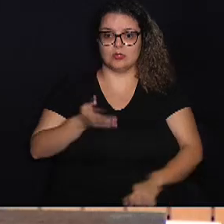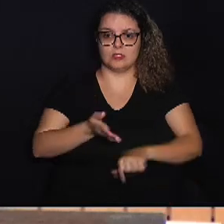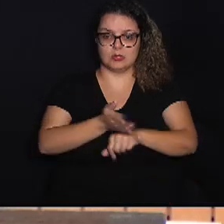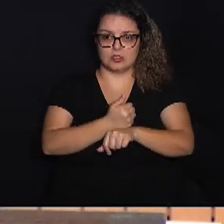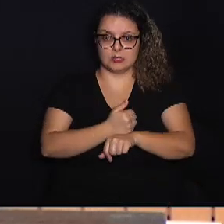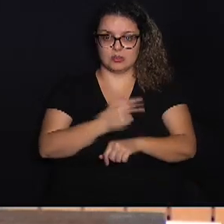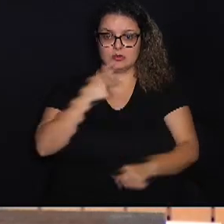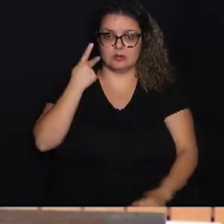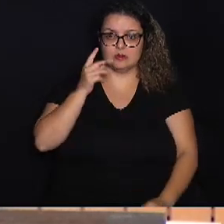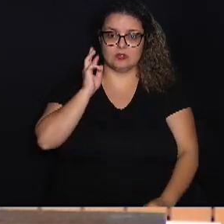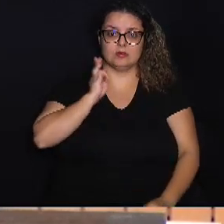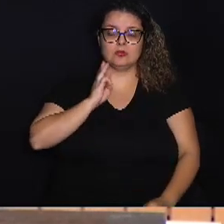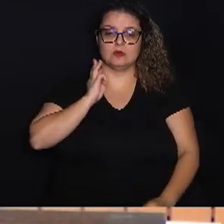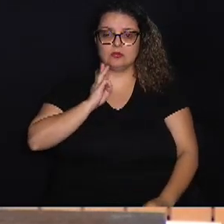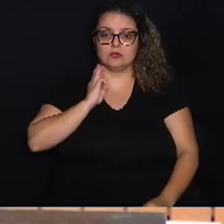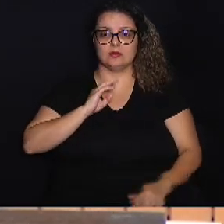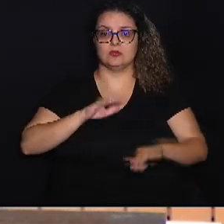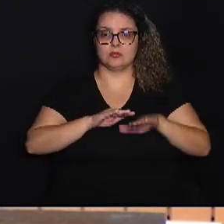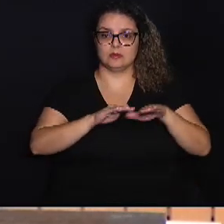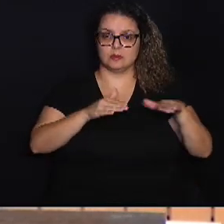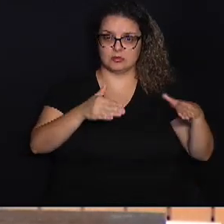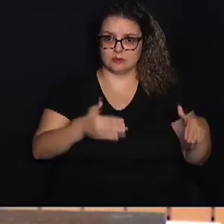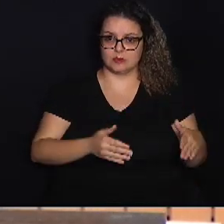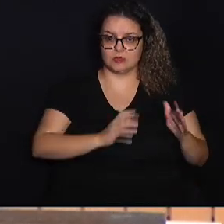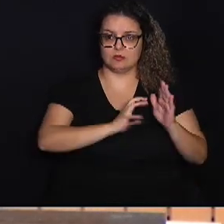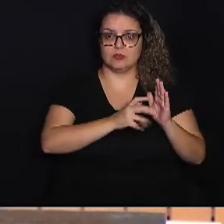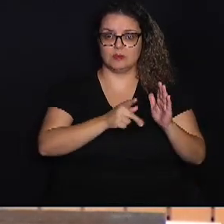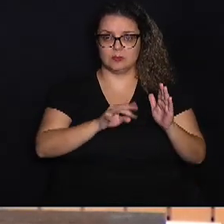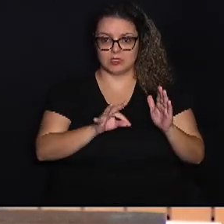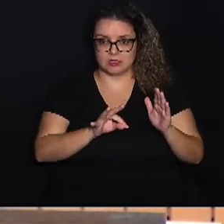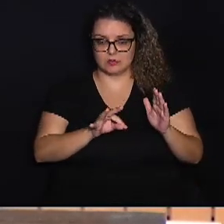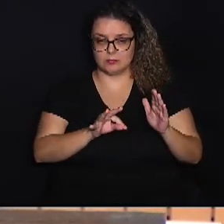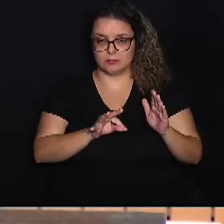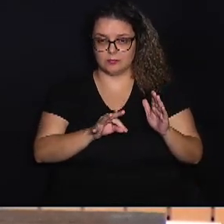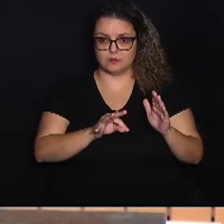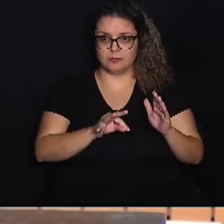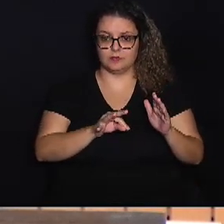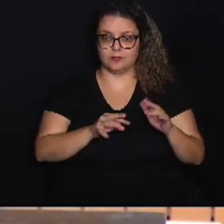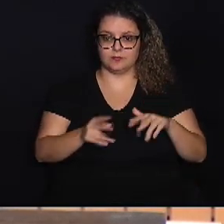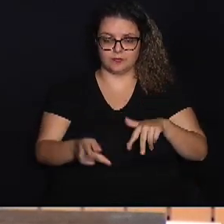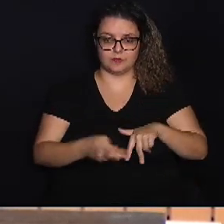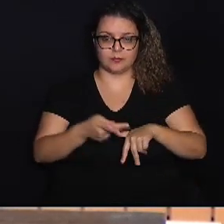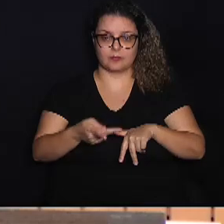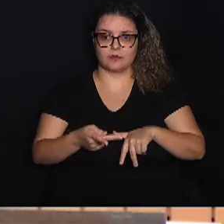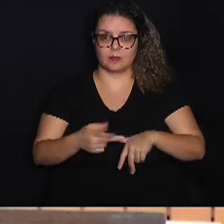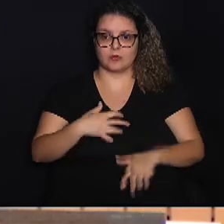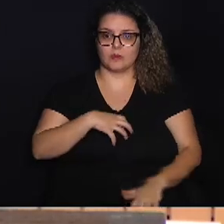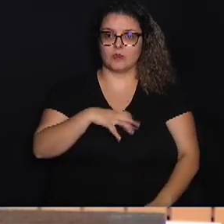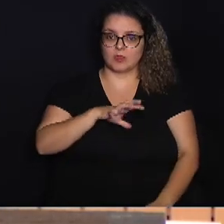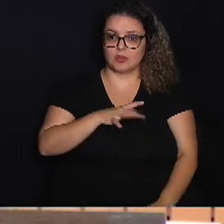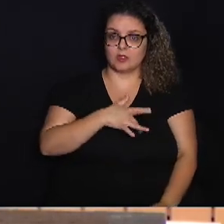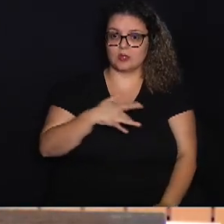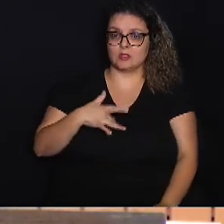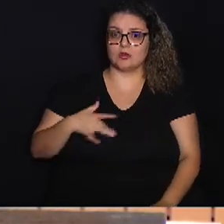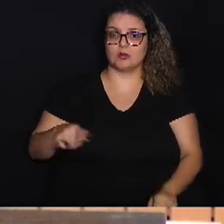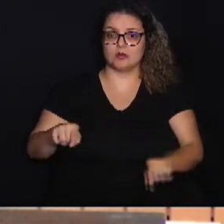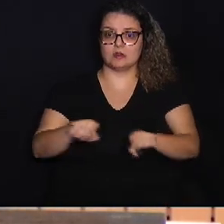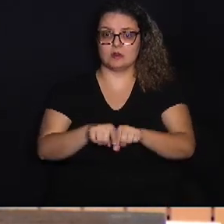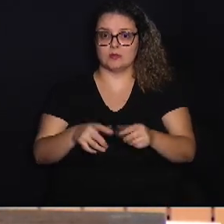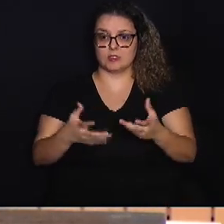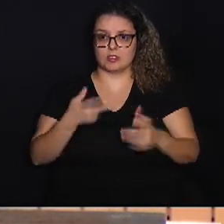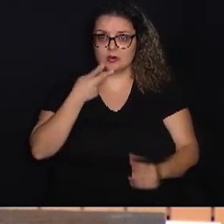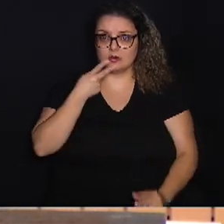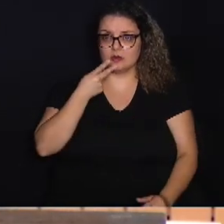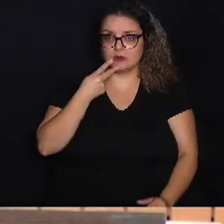o vereador Cecílio Santos da bancada do PT acabou aqui de falar sobre a situação da Saúde também quero falar